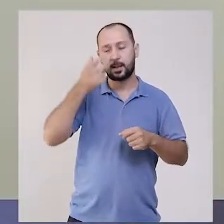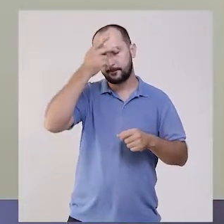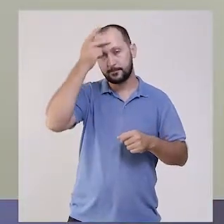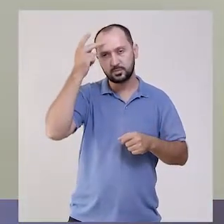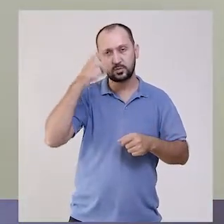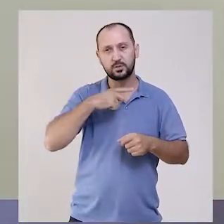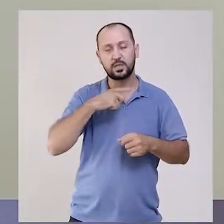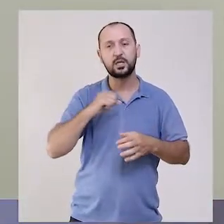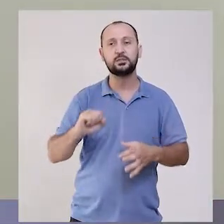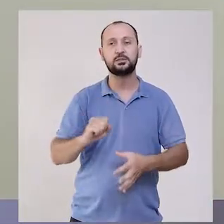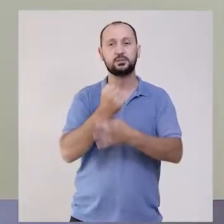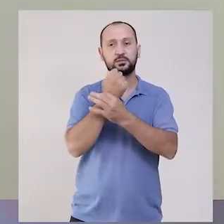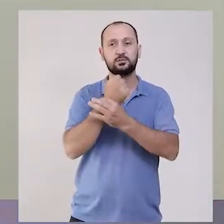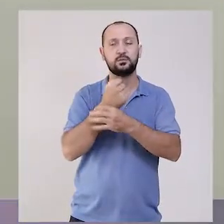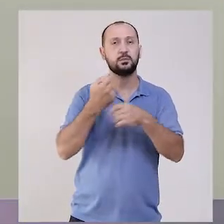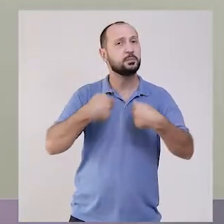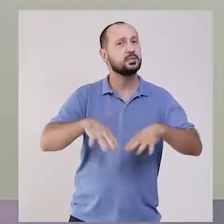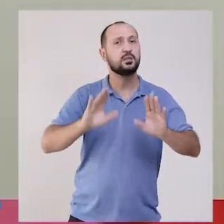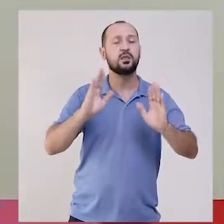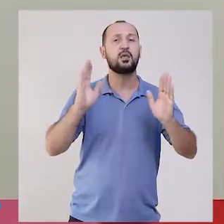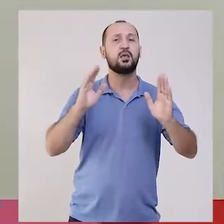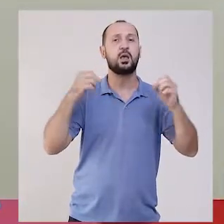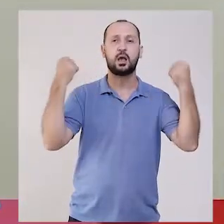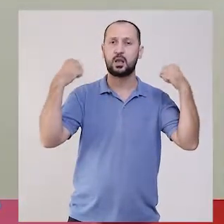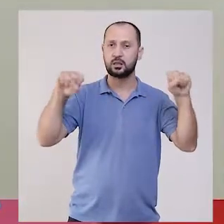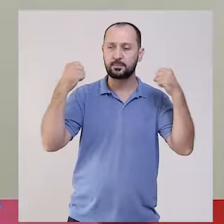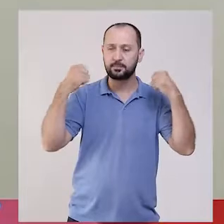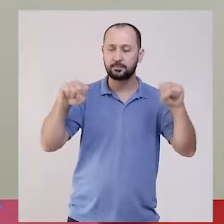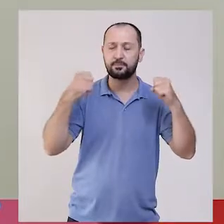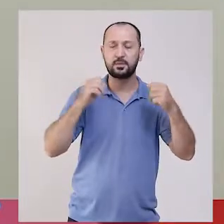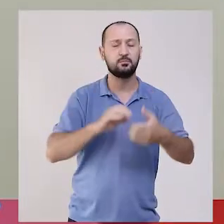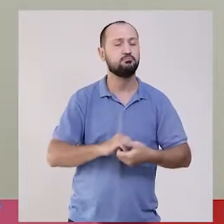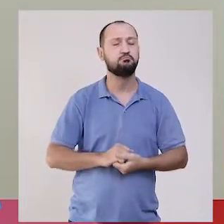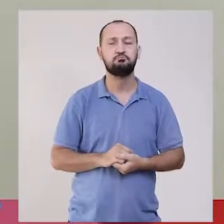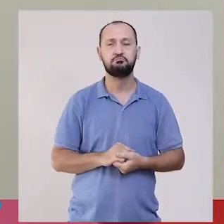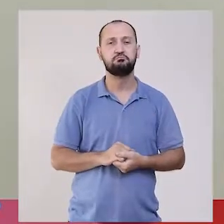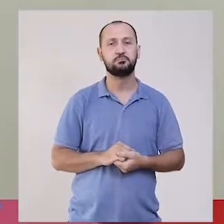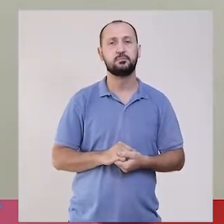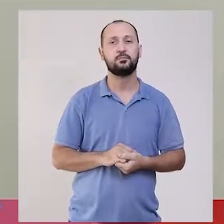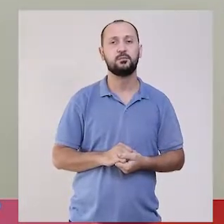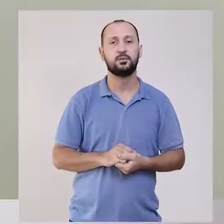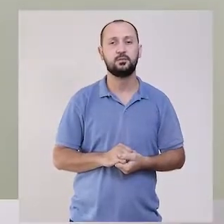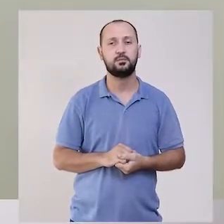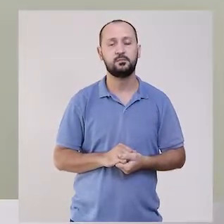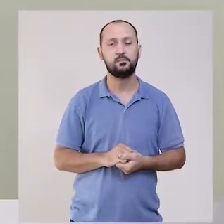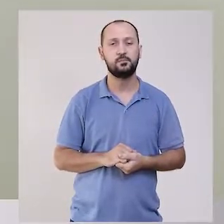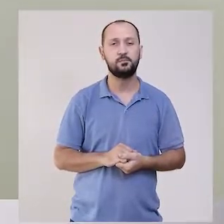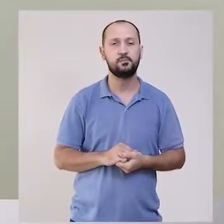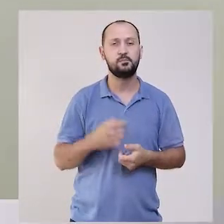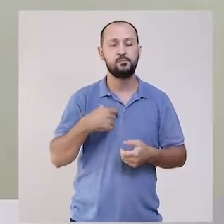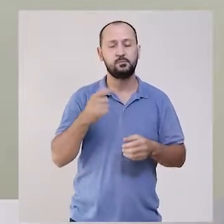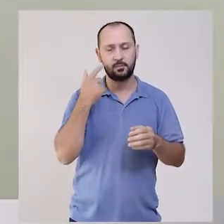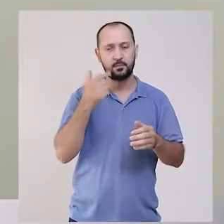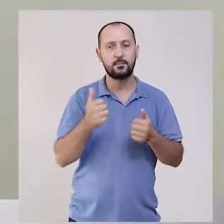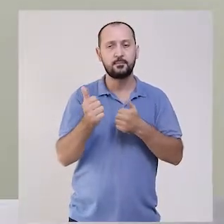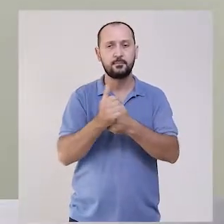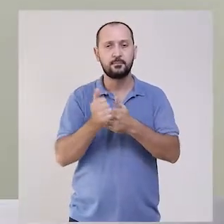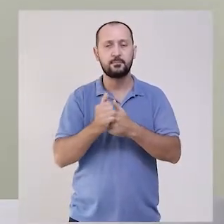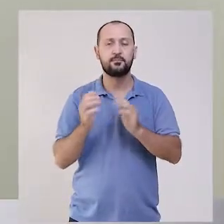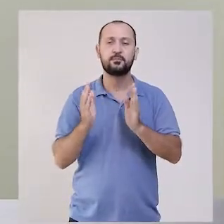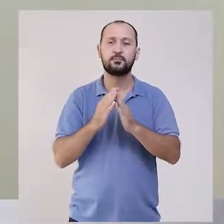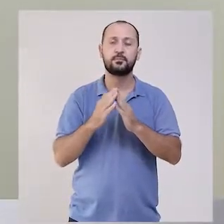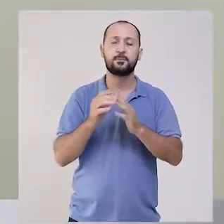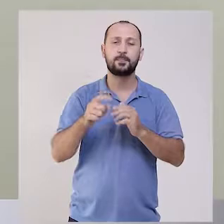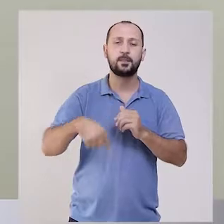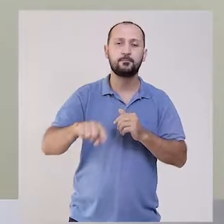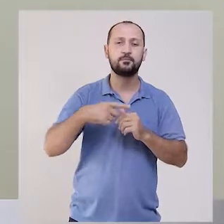que feito com segurança, pode ter uma academia. Desde que a academia ofereça segurança, né? Ao lado da minha casa, eu